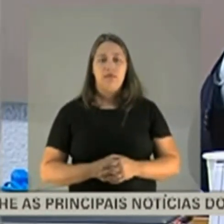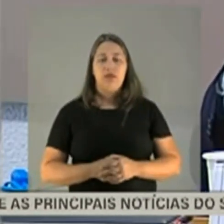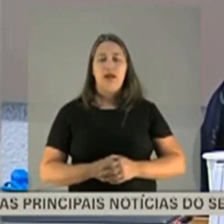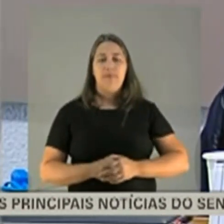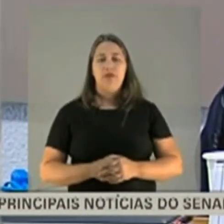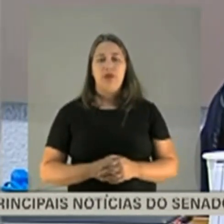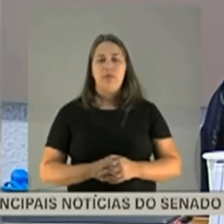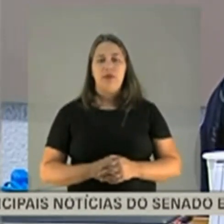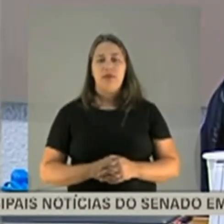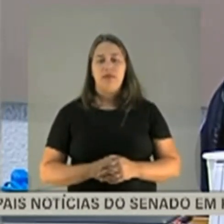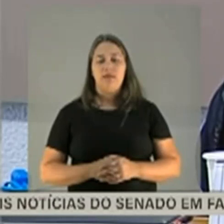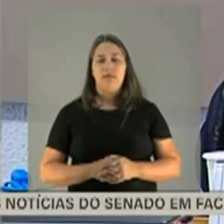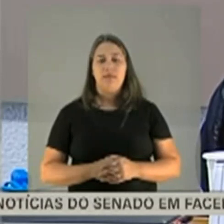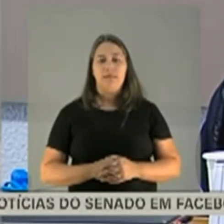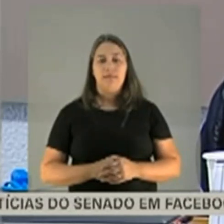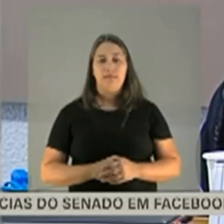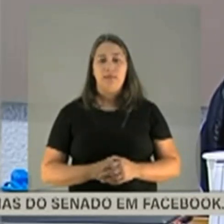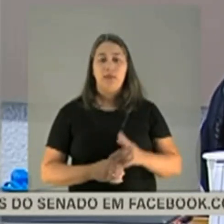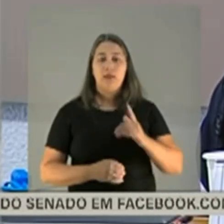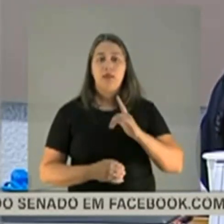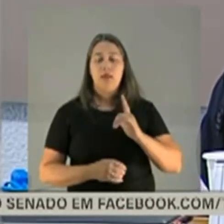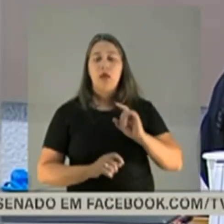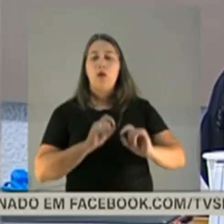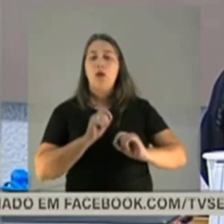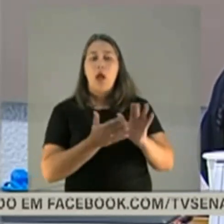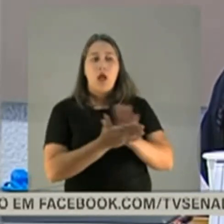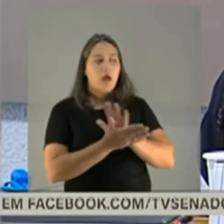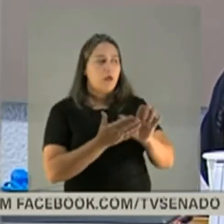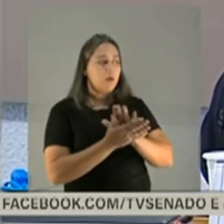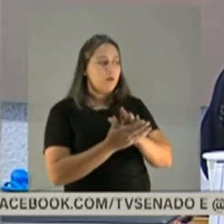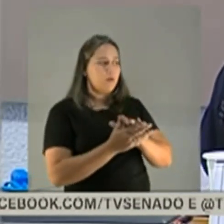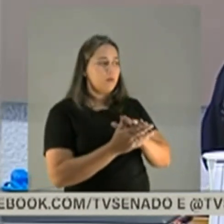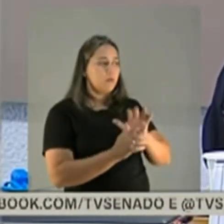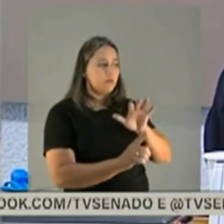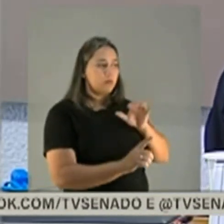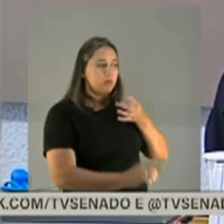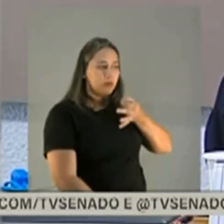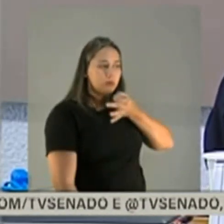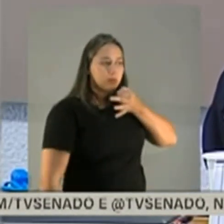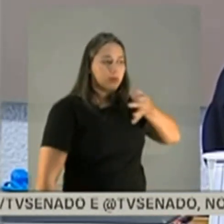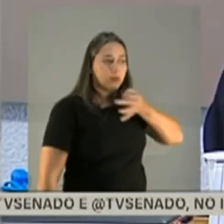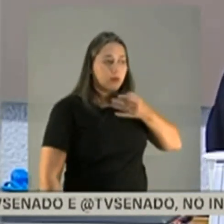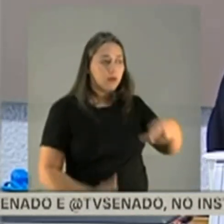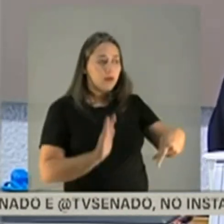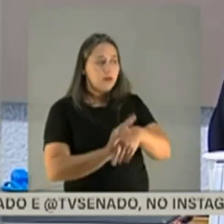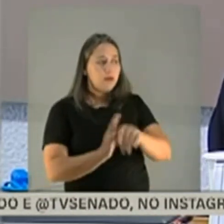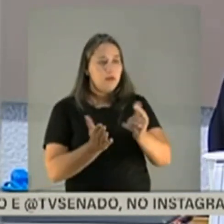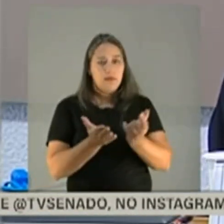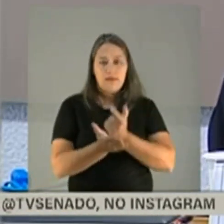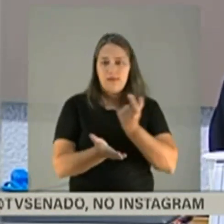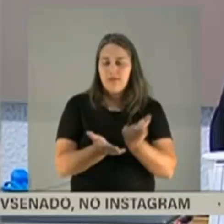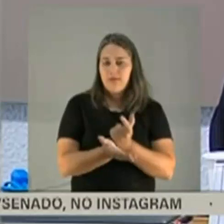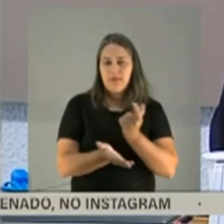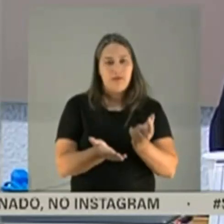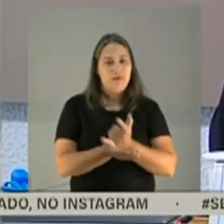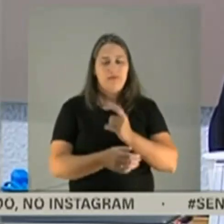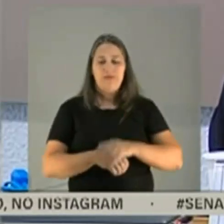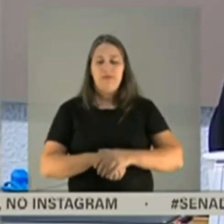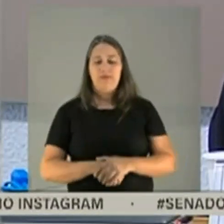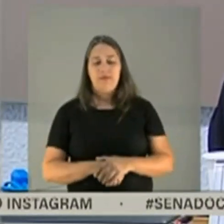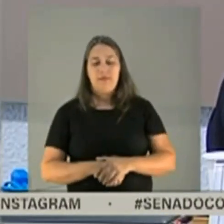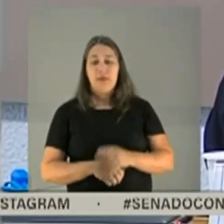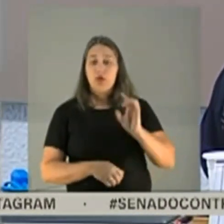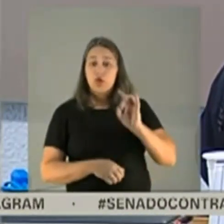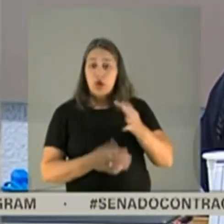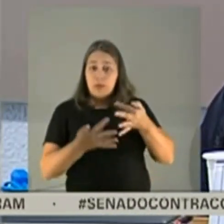forma assimétrica, e isso já tem alguma indicação de que seja verdade na literatura. Sempre, Vossa Excelência, historicamente, só